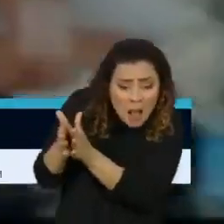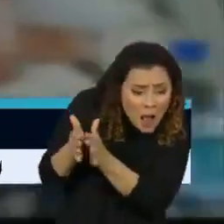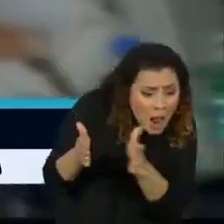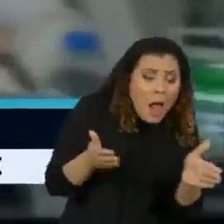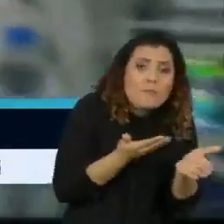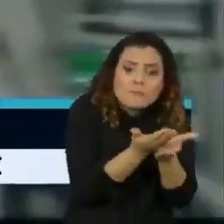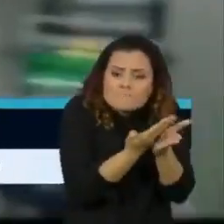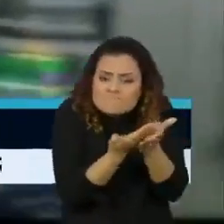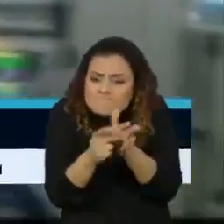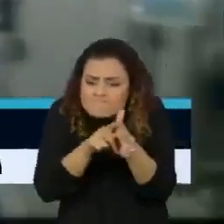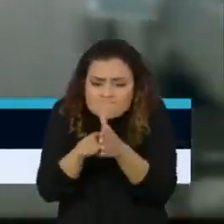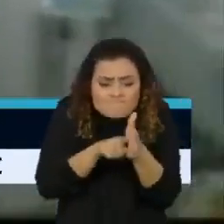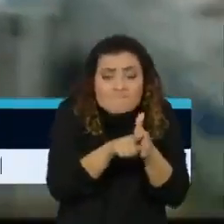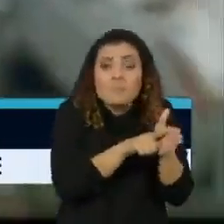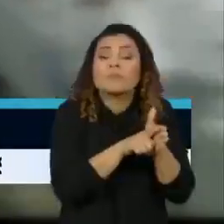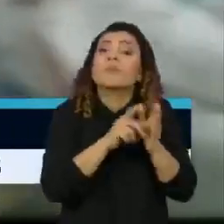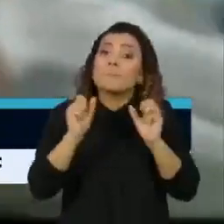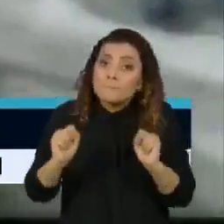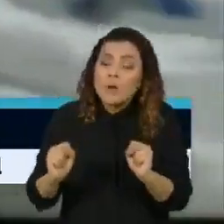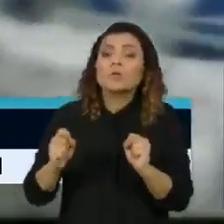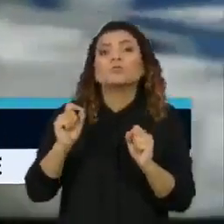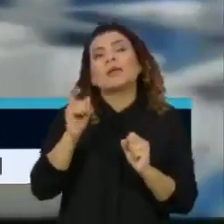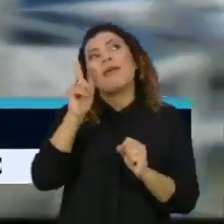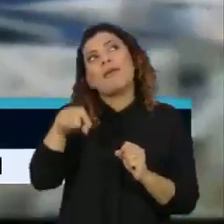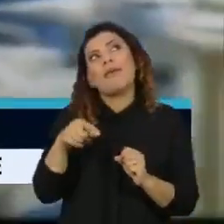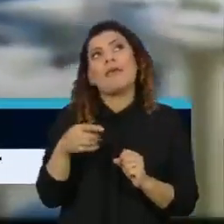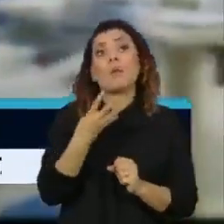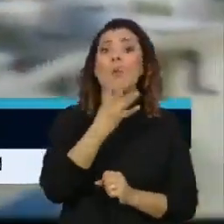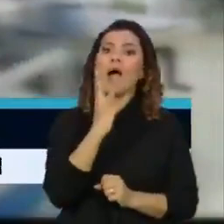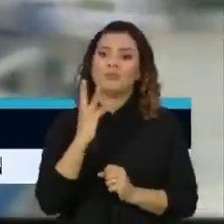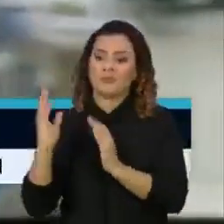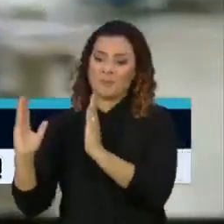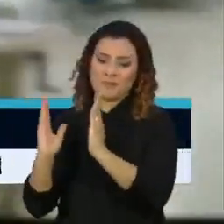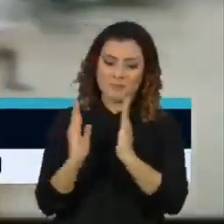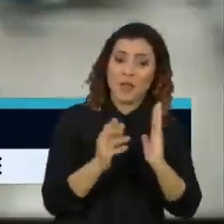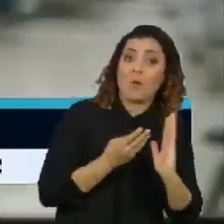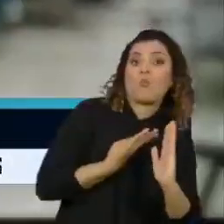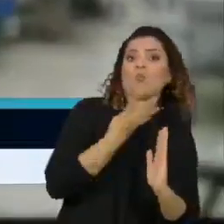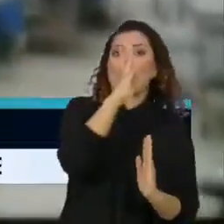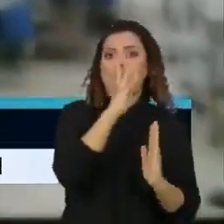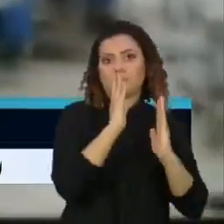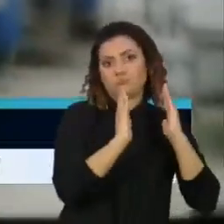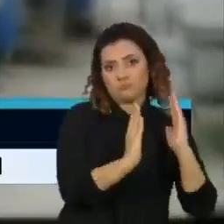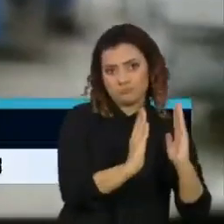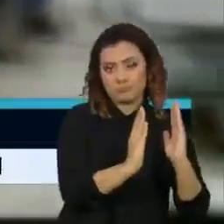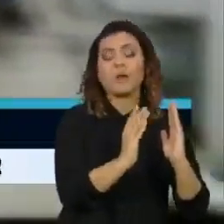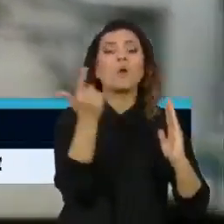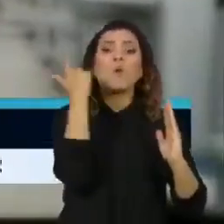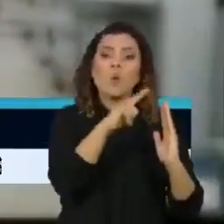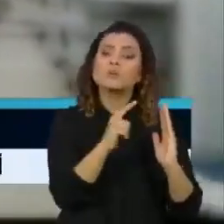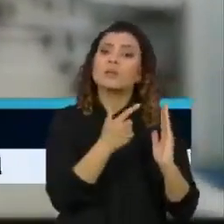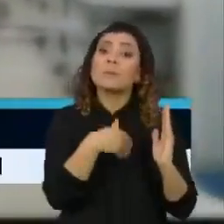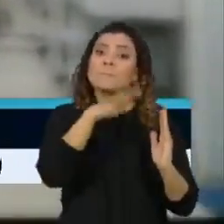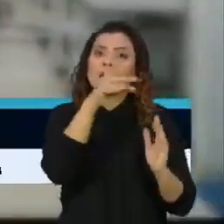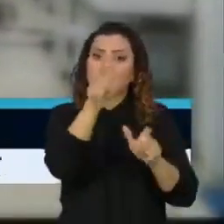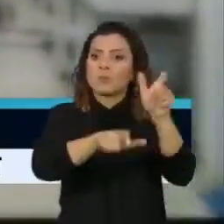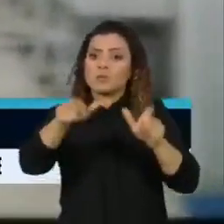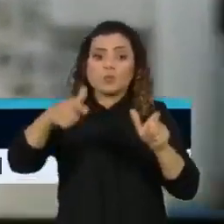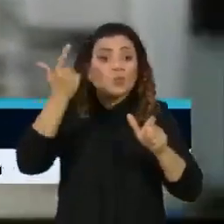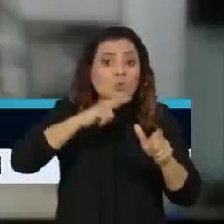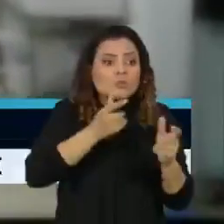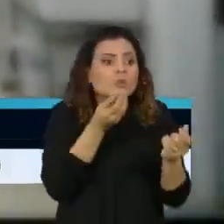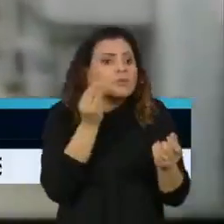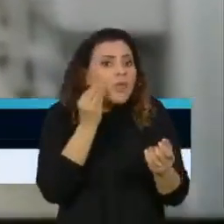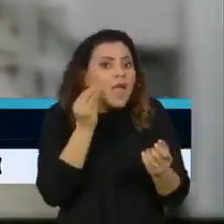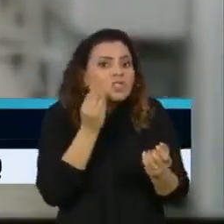acontecer e fazem é de que a gente chama fase quatro uma fase mais aberta para que a gente coloca mais pessoas